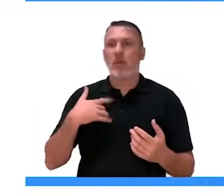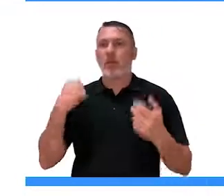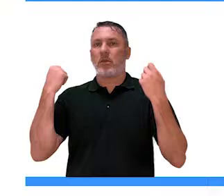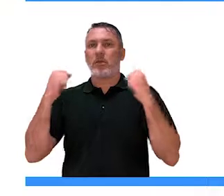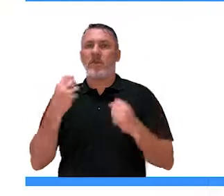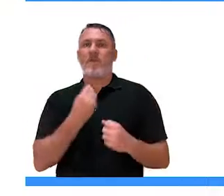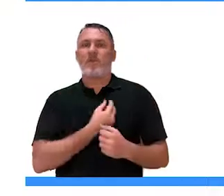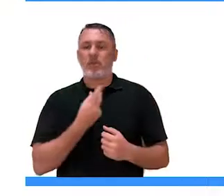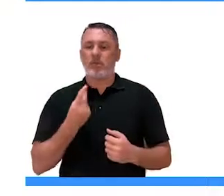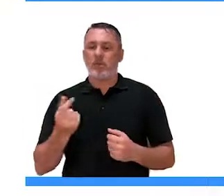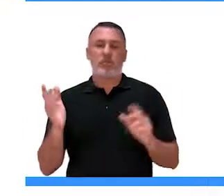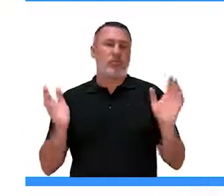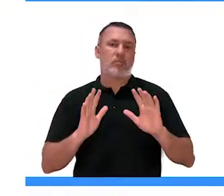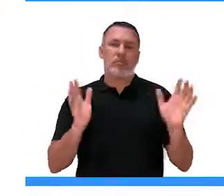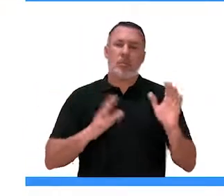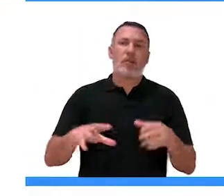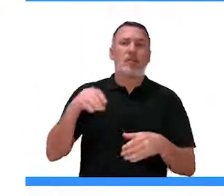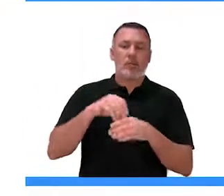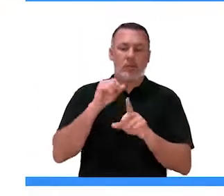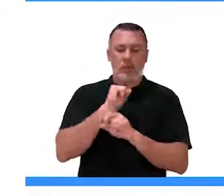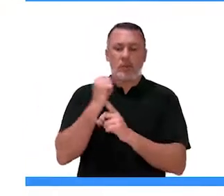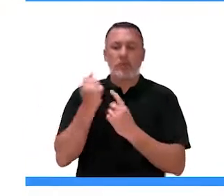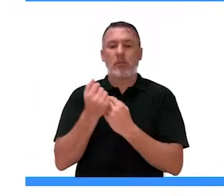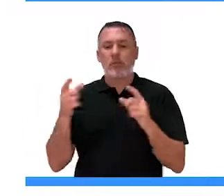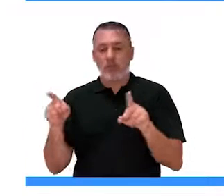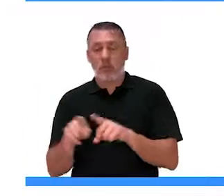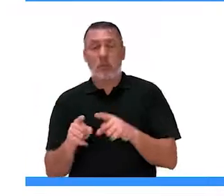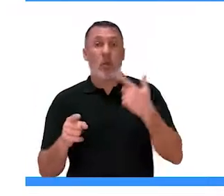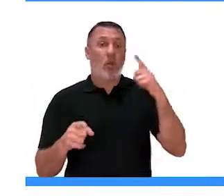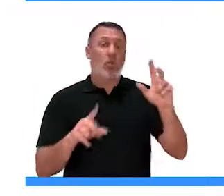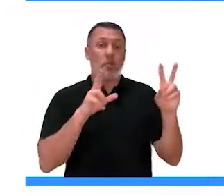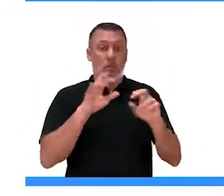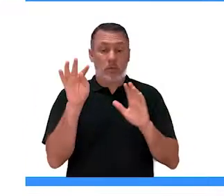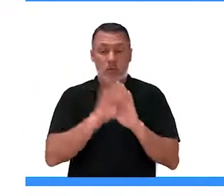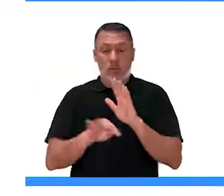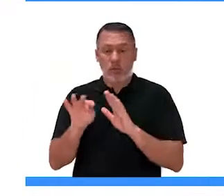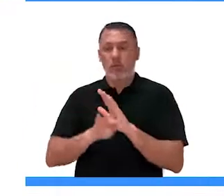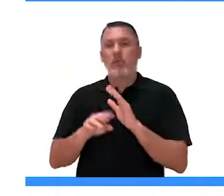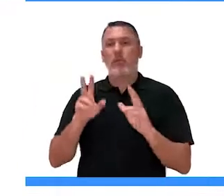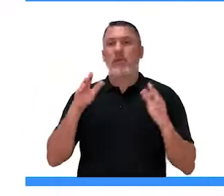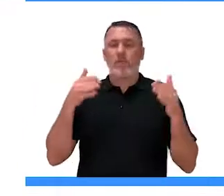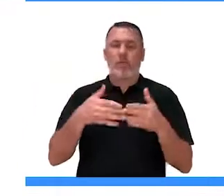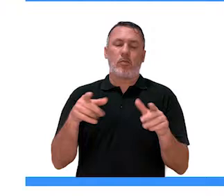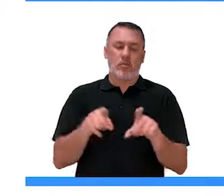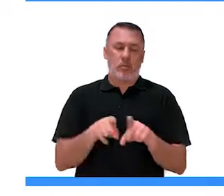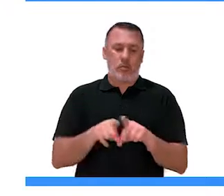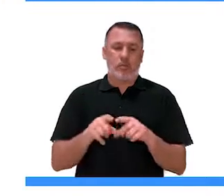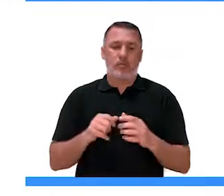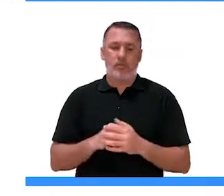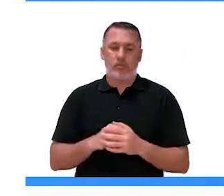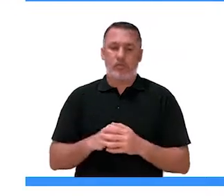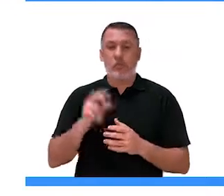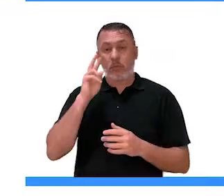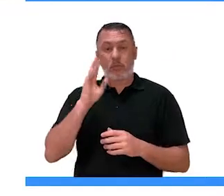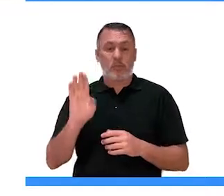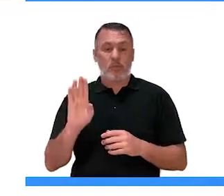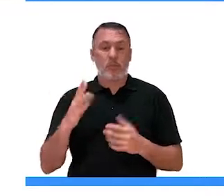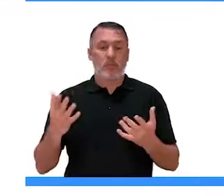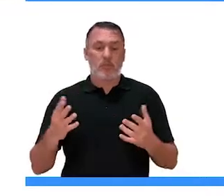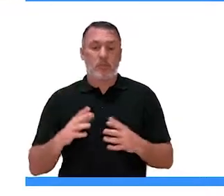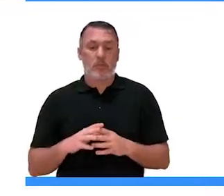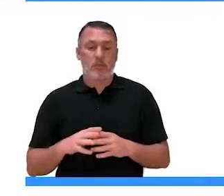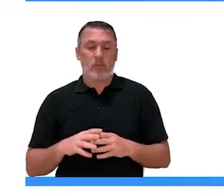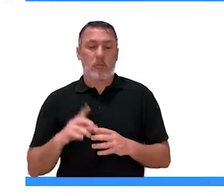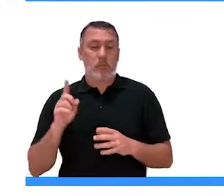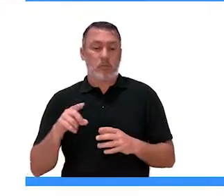para poder viver mais. Não, ele traz também a questão social. E as outras questões não focam nisso. Olha